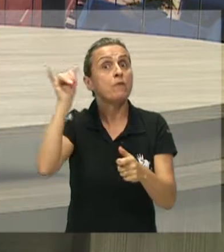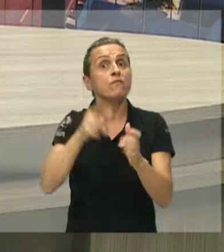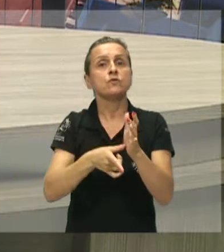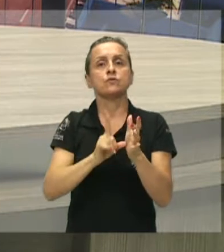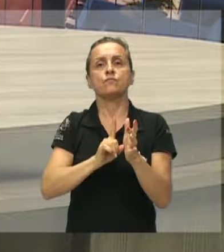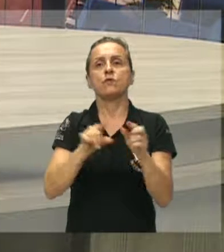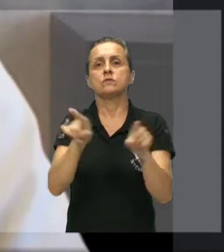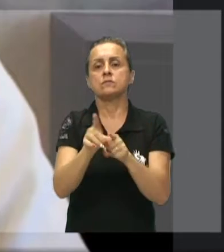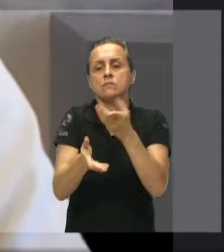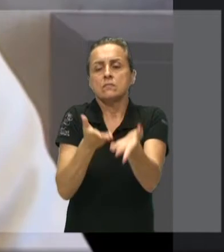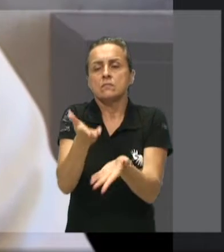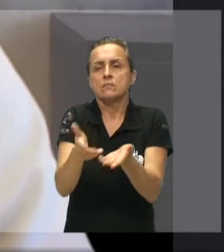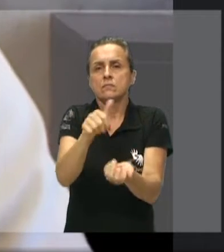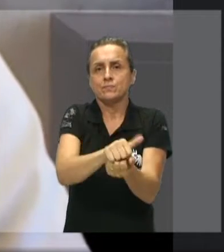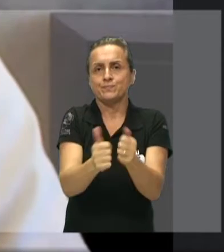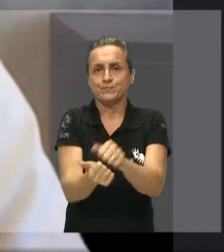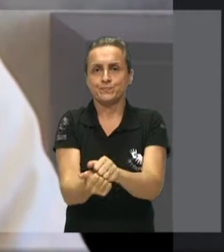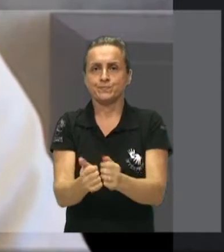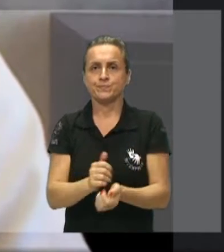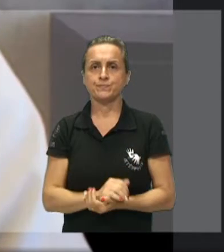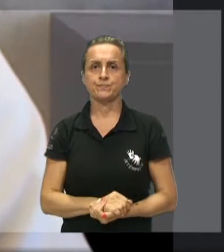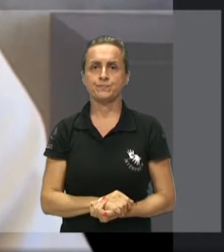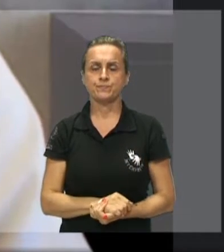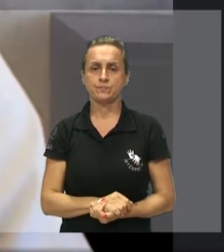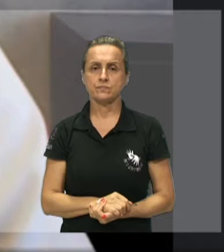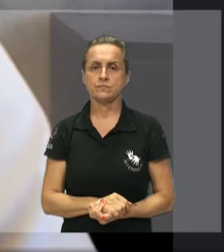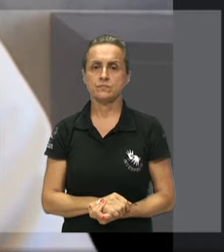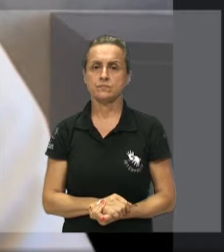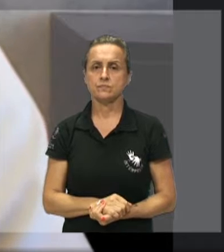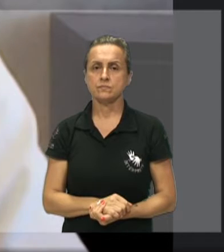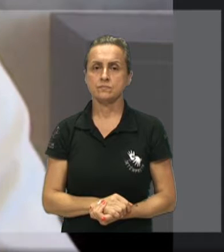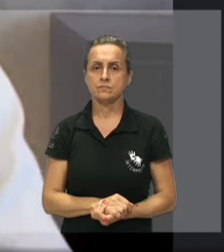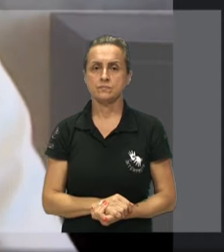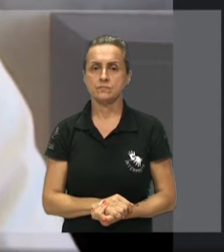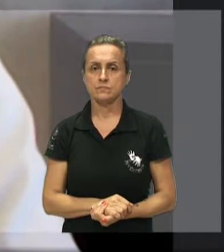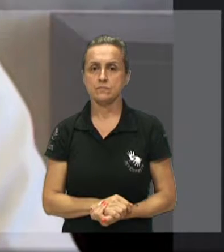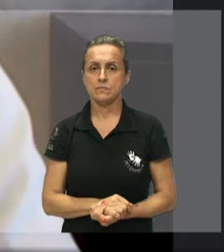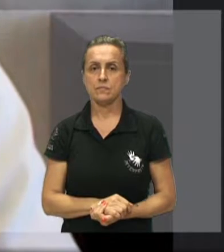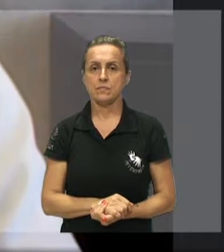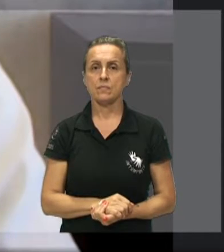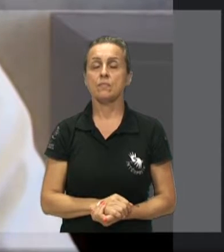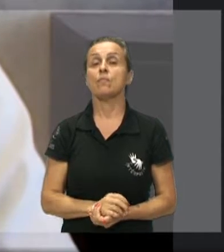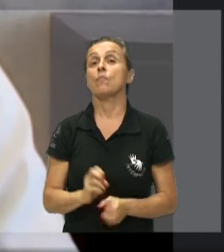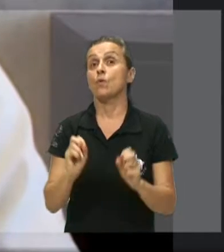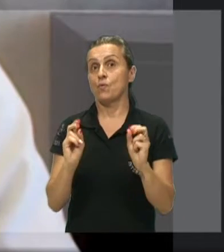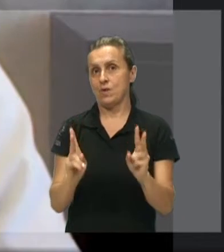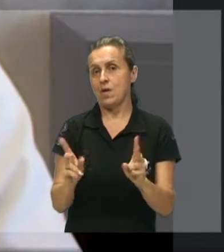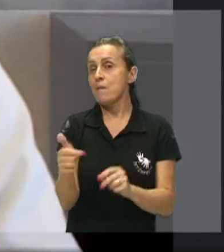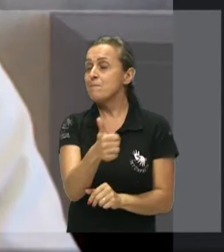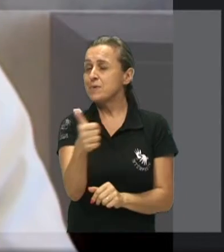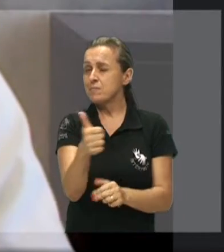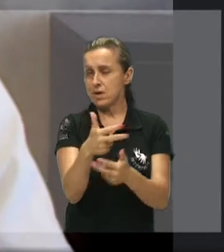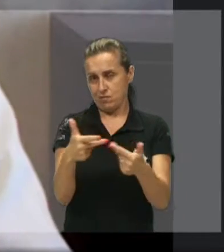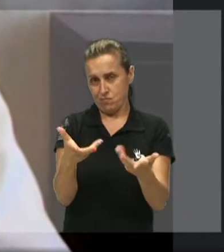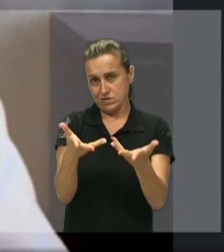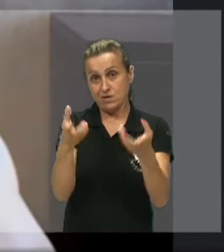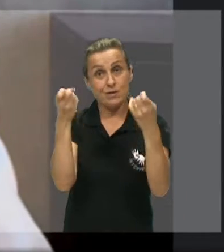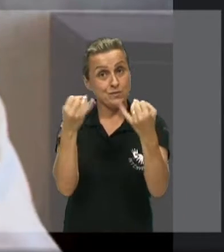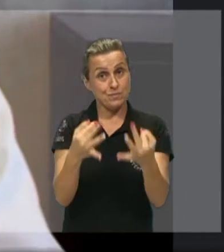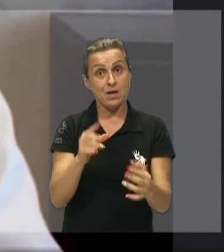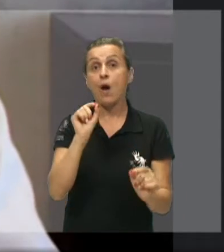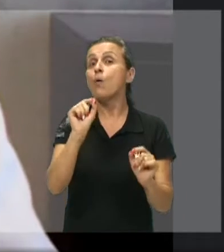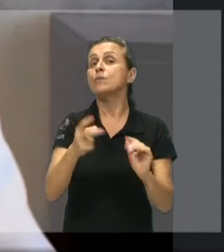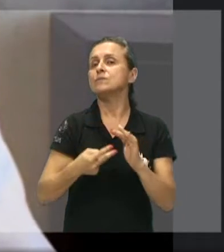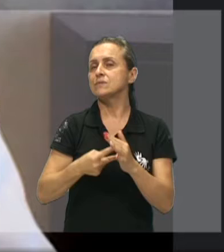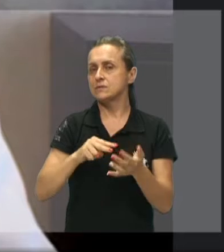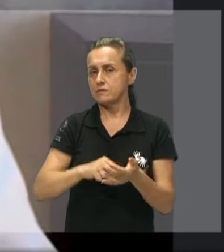adequado. Bom, assim, antes de tudo eu gostaria de explicar para vocês o que se trata do Novembro Azul, né? Esse movimento, como foi